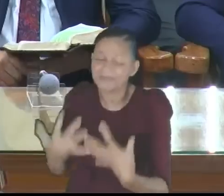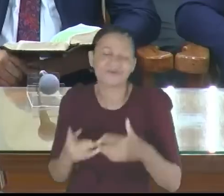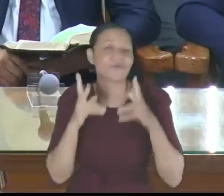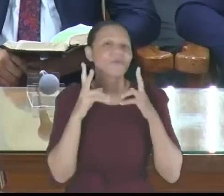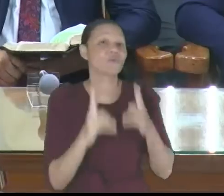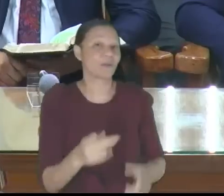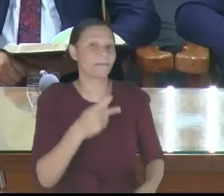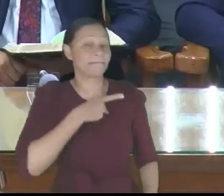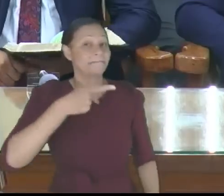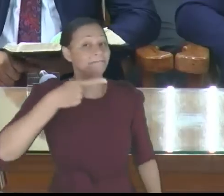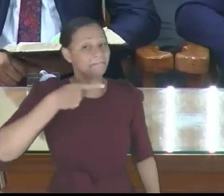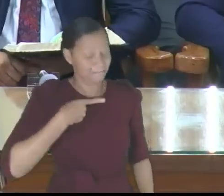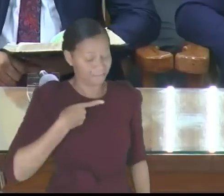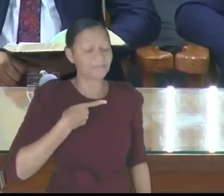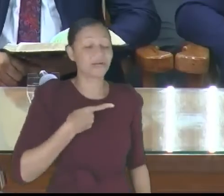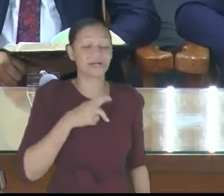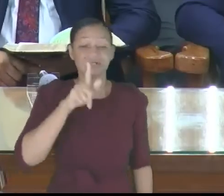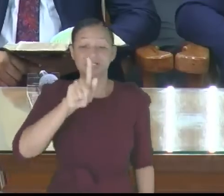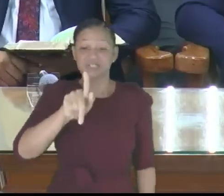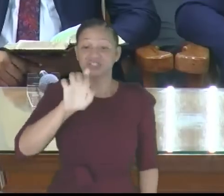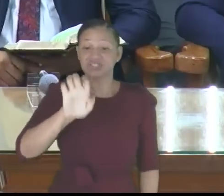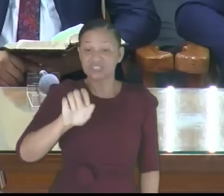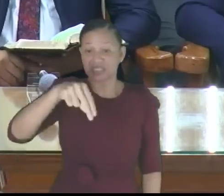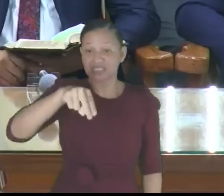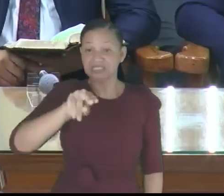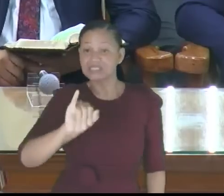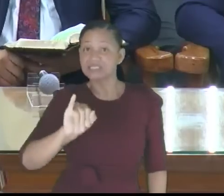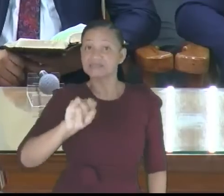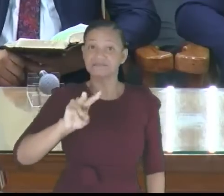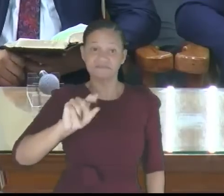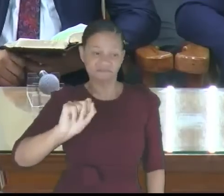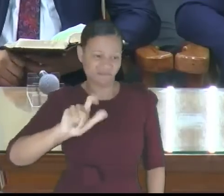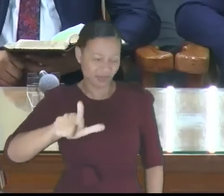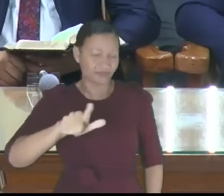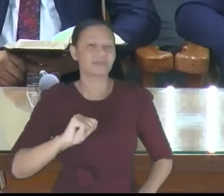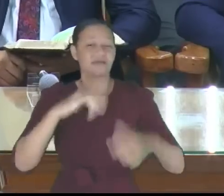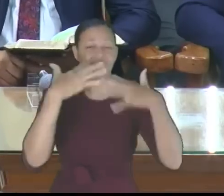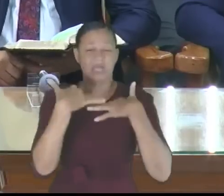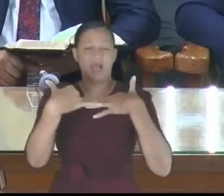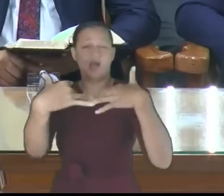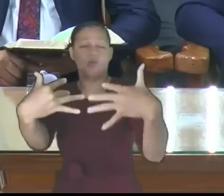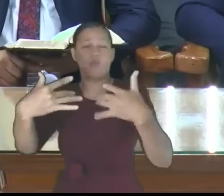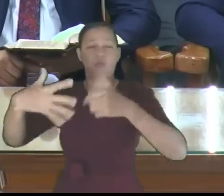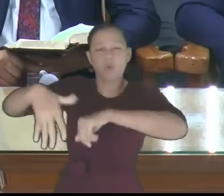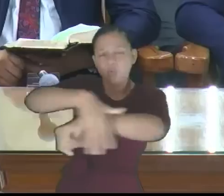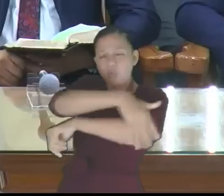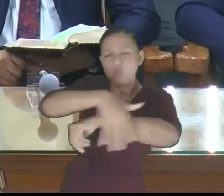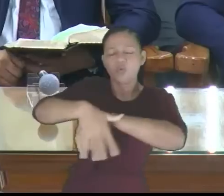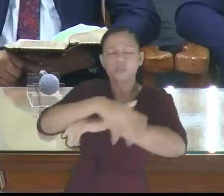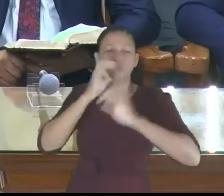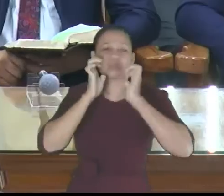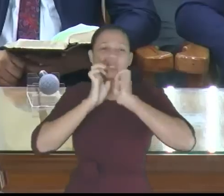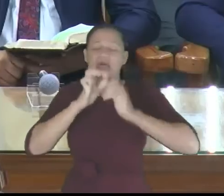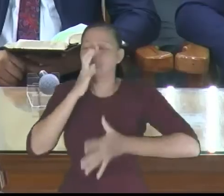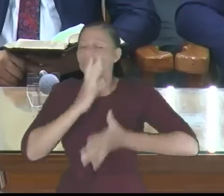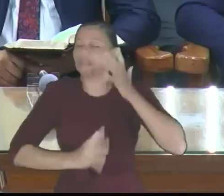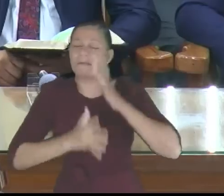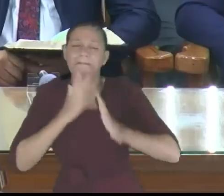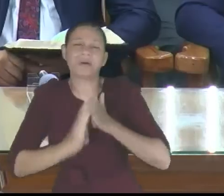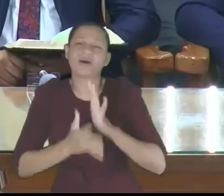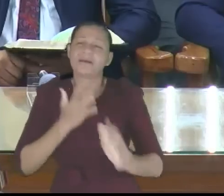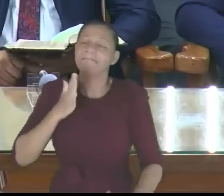Genival estava numa cruzada, num culto de rua, e um irmão foi pregar, coitado, e atrapalhou-se e disse,